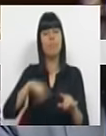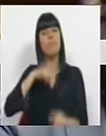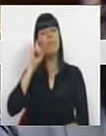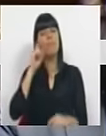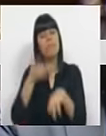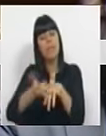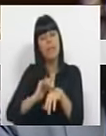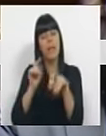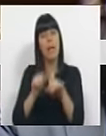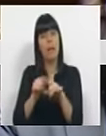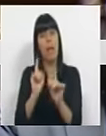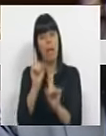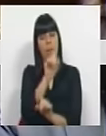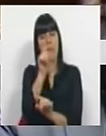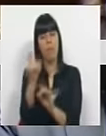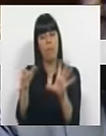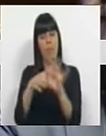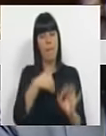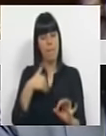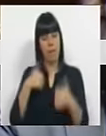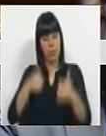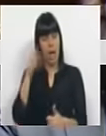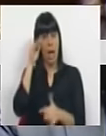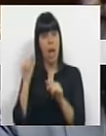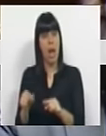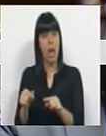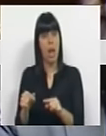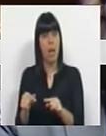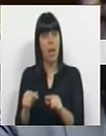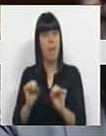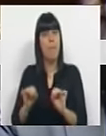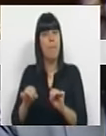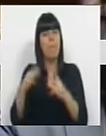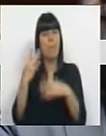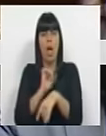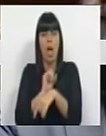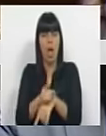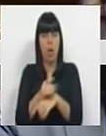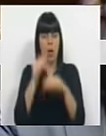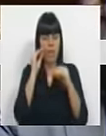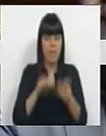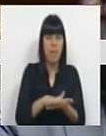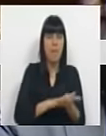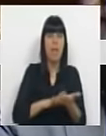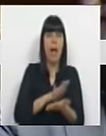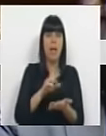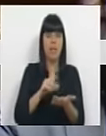defendemos a sensibilização para as questões relativas ao bem-estar animal, logo desde o primeiro ciclo do ensino